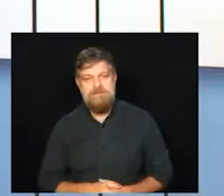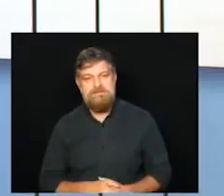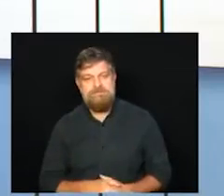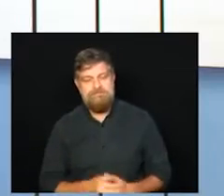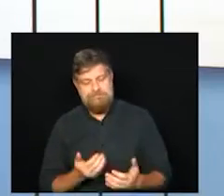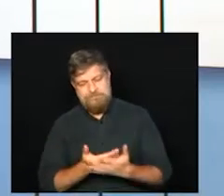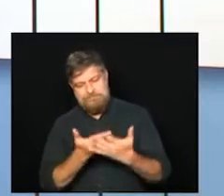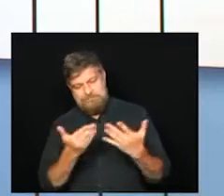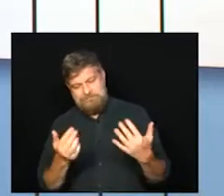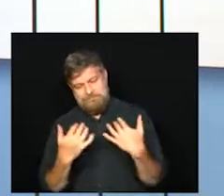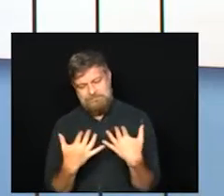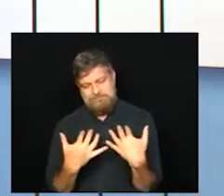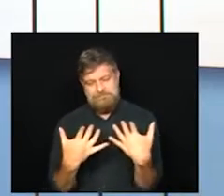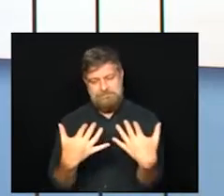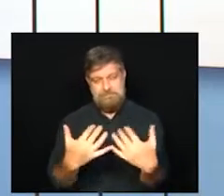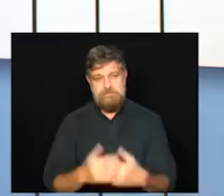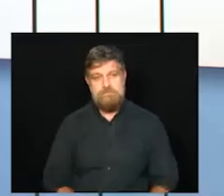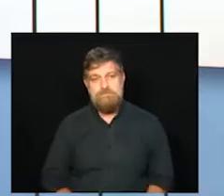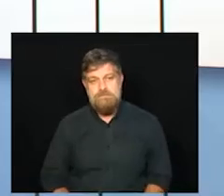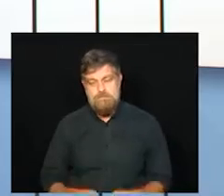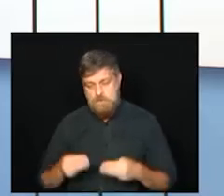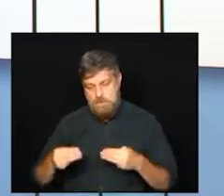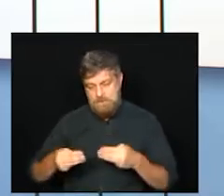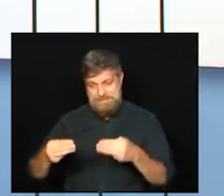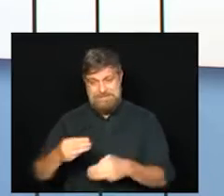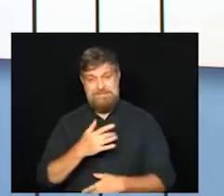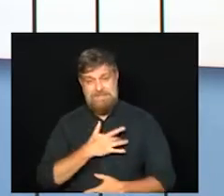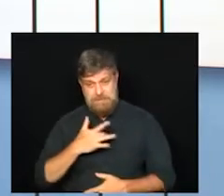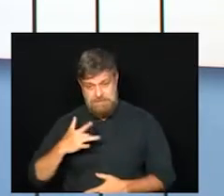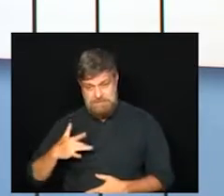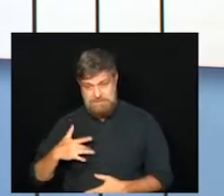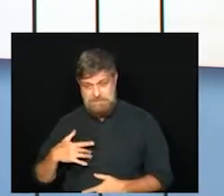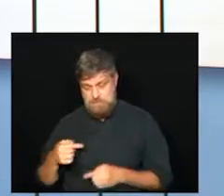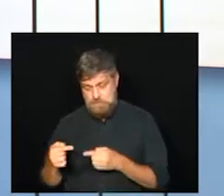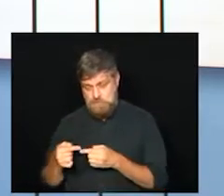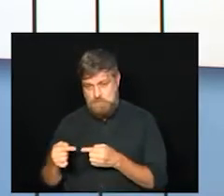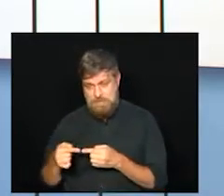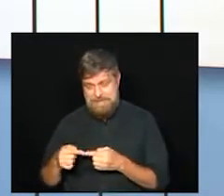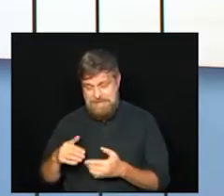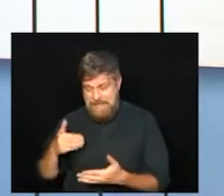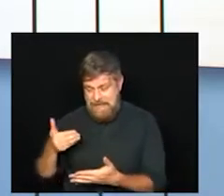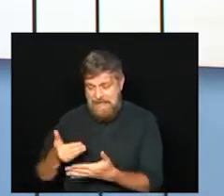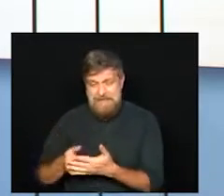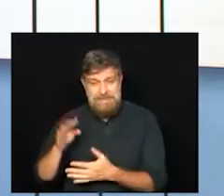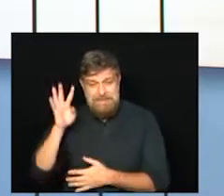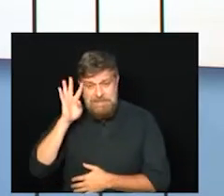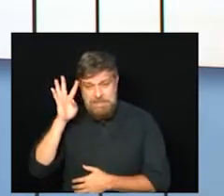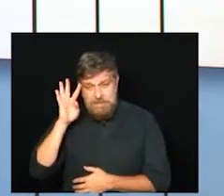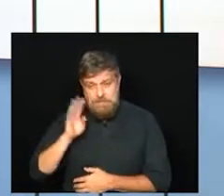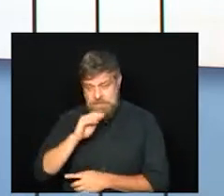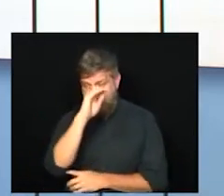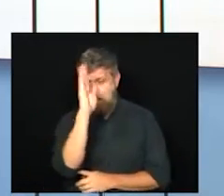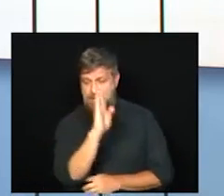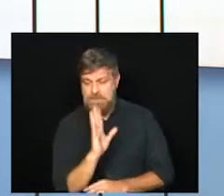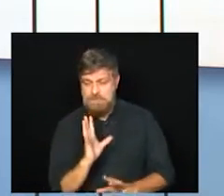tarde a você aí de casa. E de acordo com o Ministério da Saúde, até esta quarta-feira, o Brasil tinha